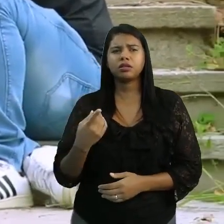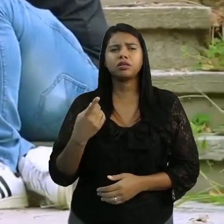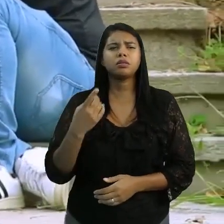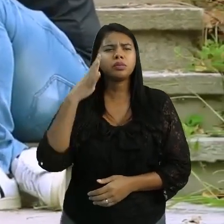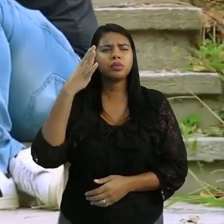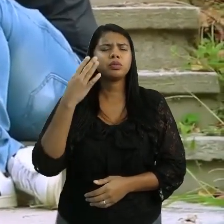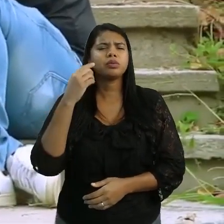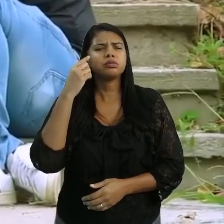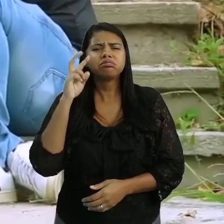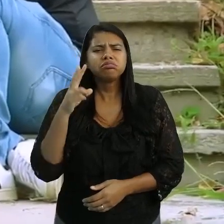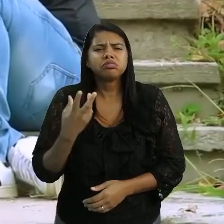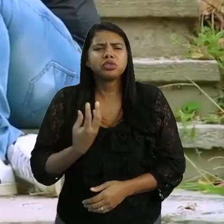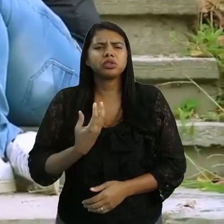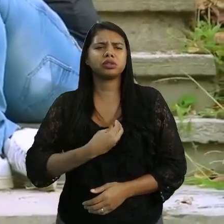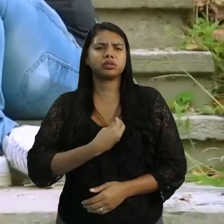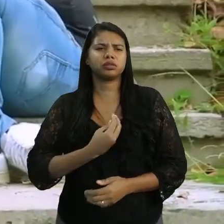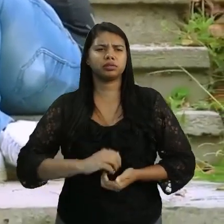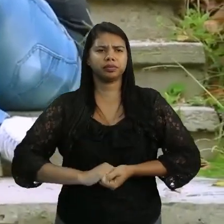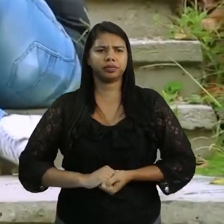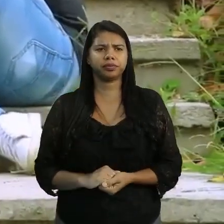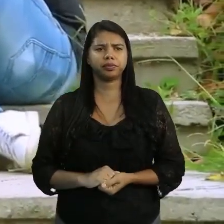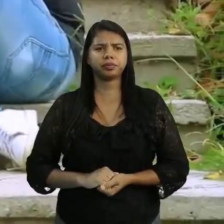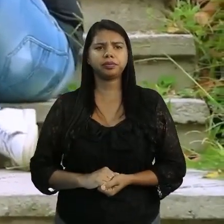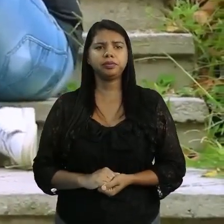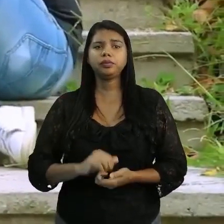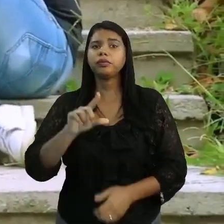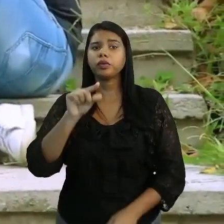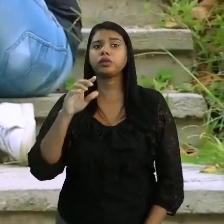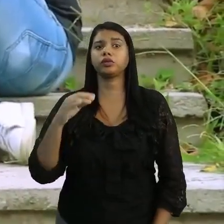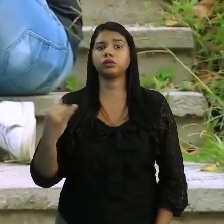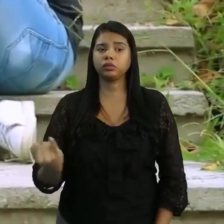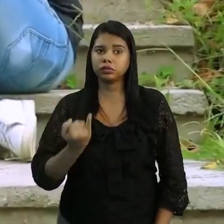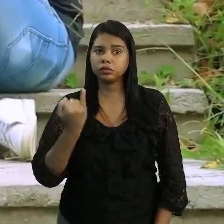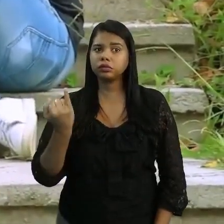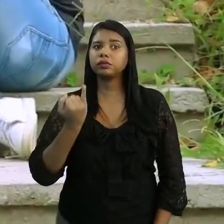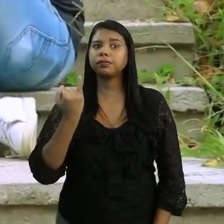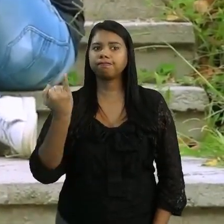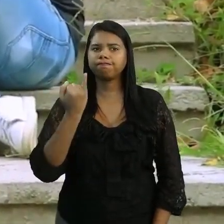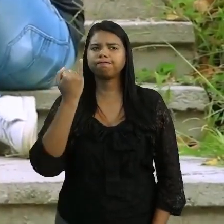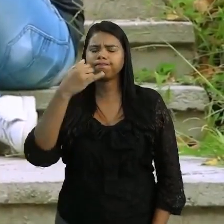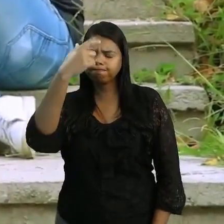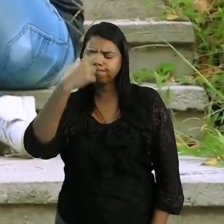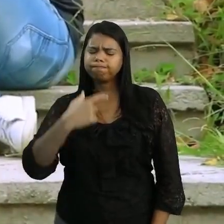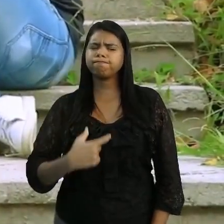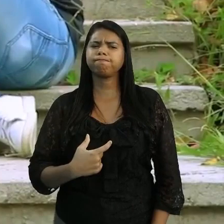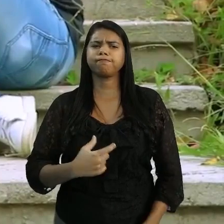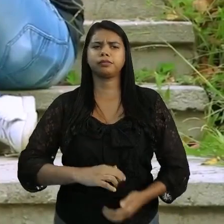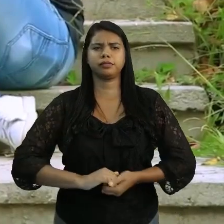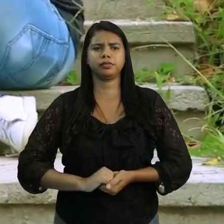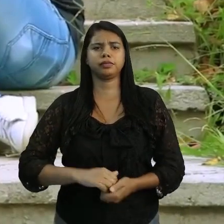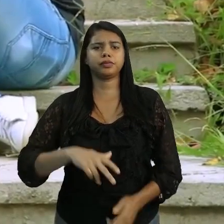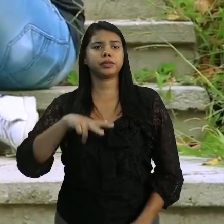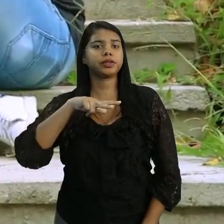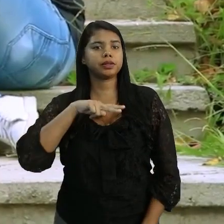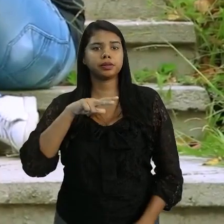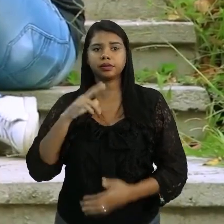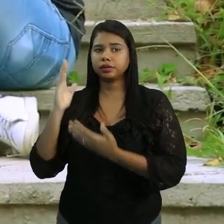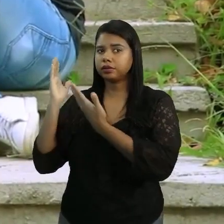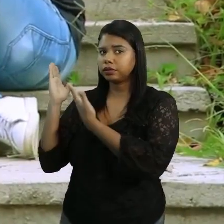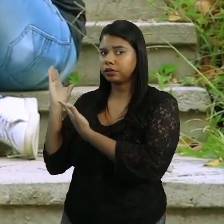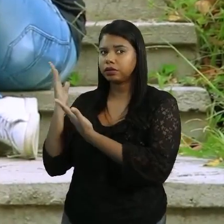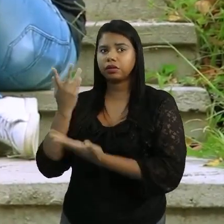espiritual, né? Que existe reencarnação, toda essa coisa estava tão forte que eu entendi que, o objetivo da vida